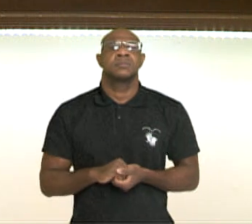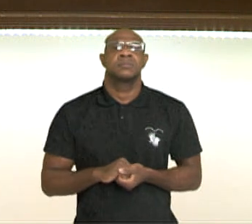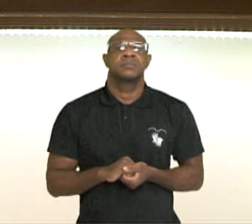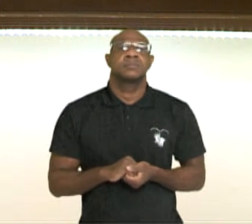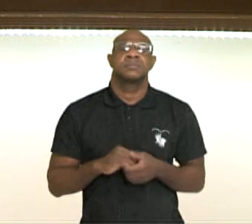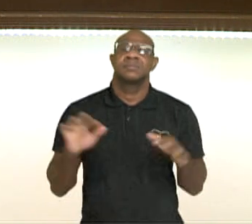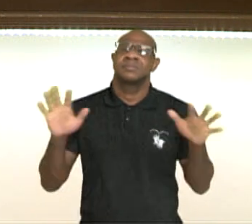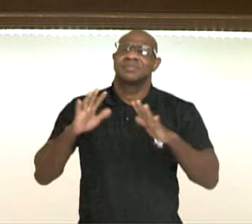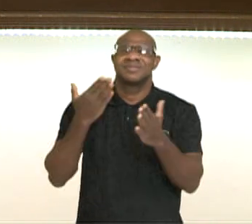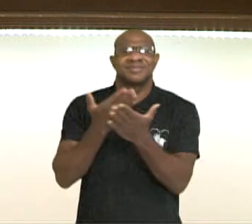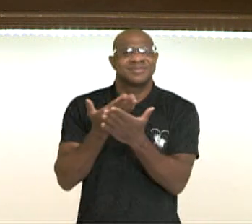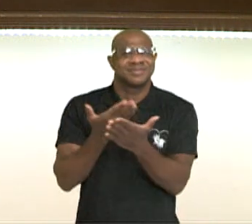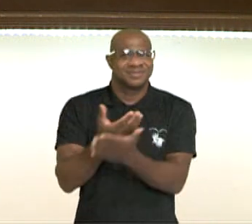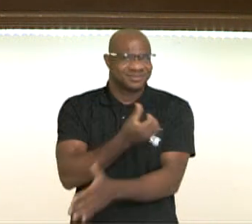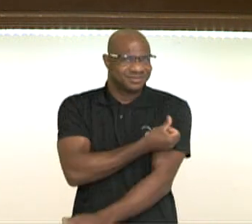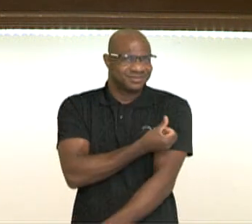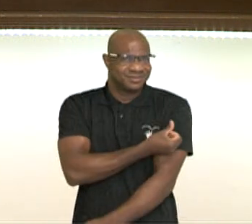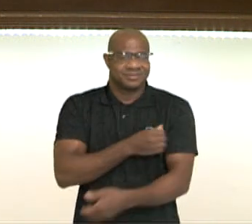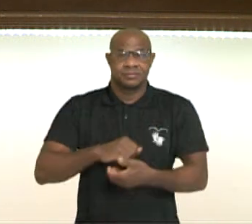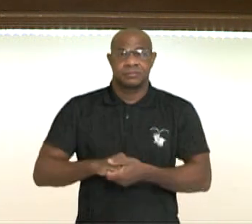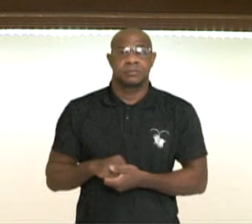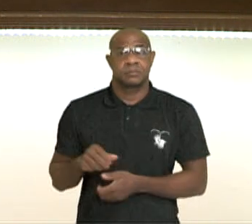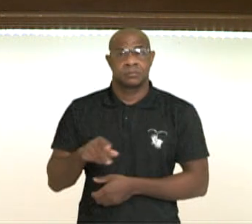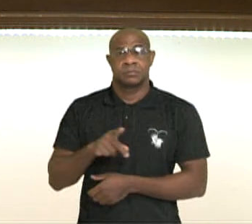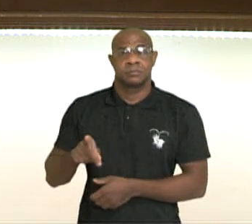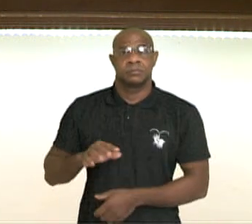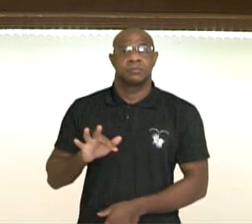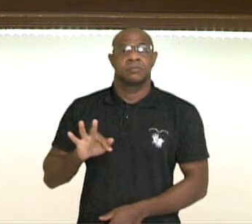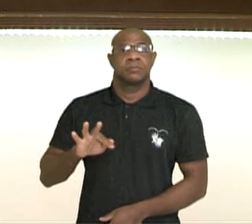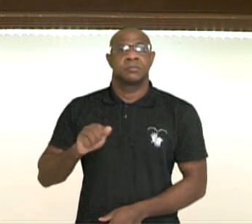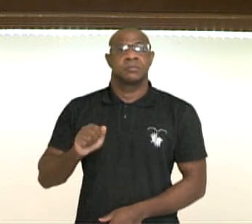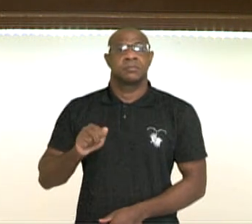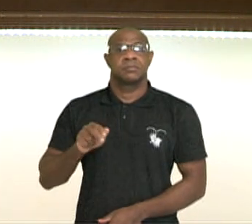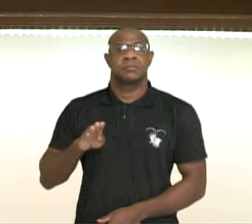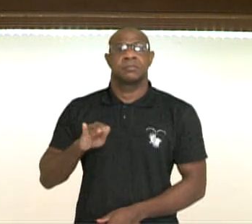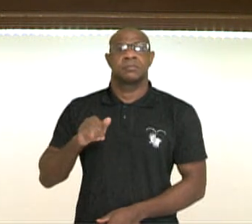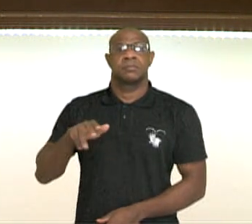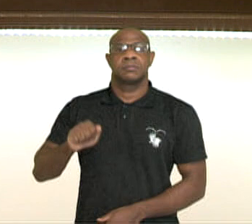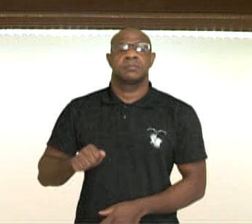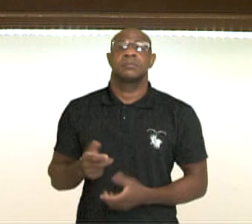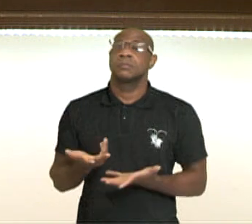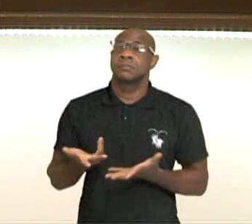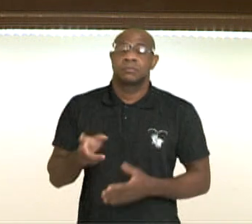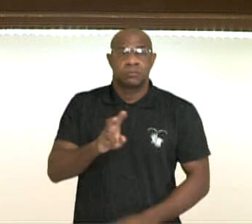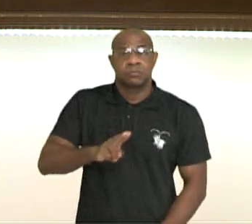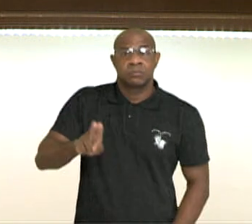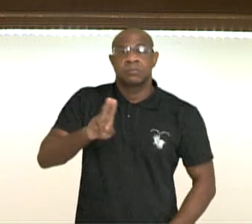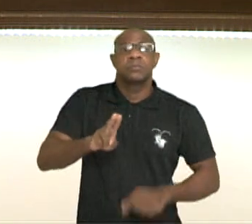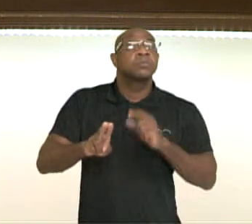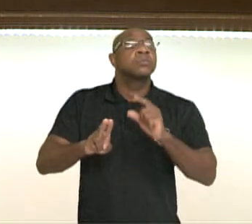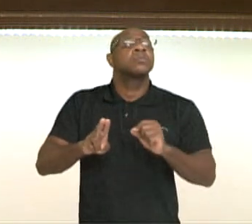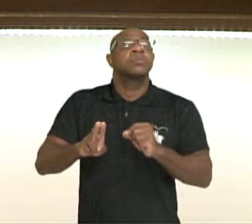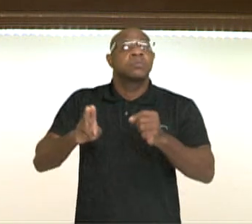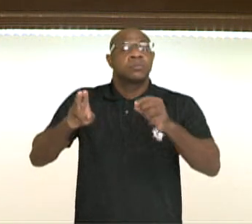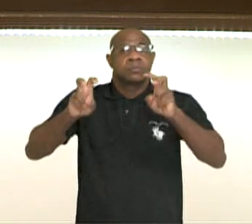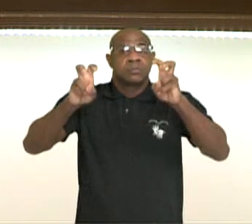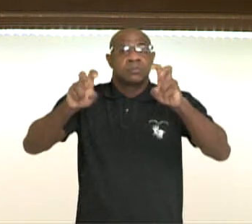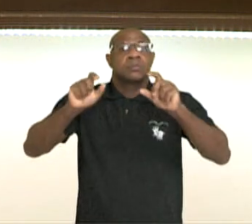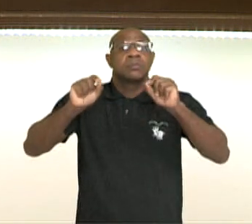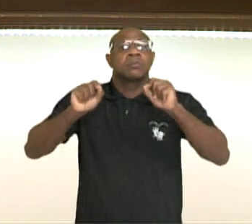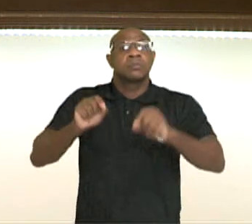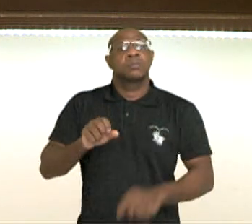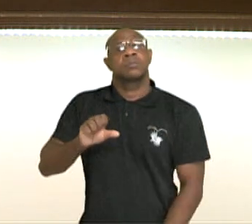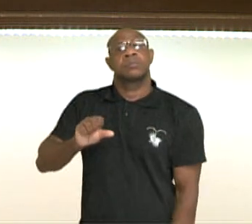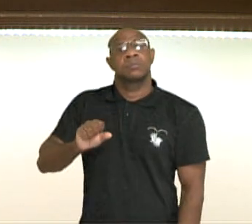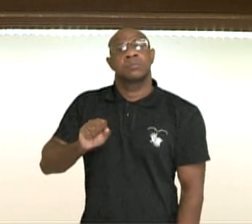Olá, estudantes do sexto ano, aqui é o professor Fabiano e nessa aula nós vamos falar sobre os usos do solo, mais